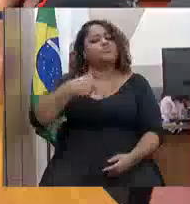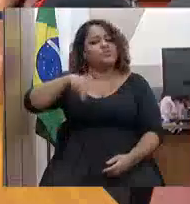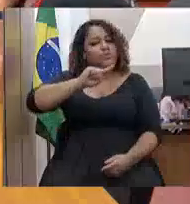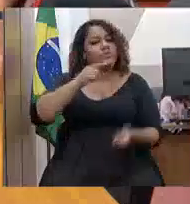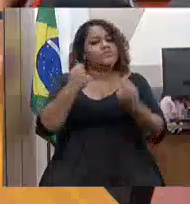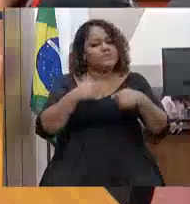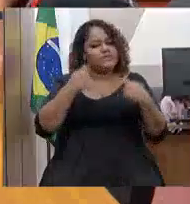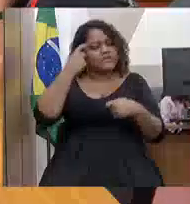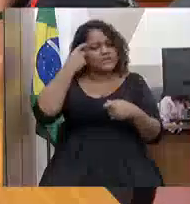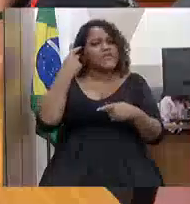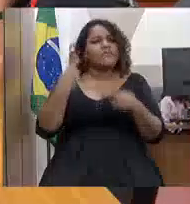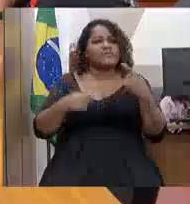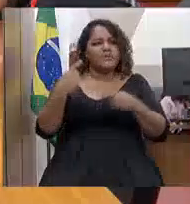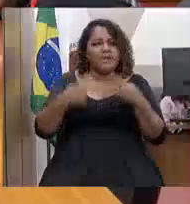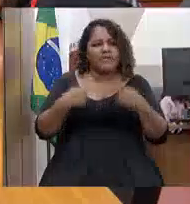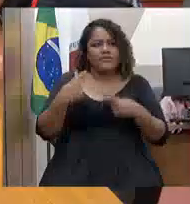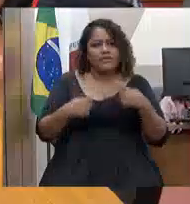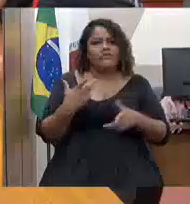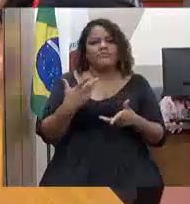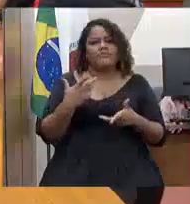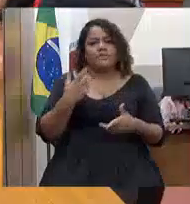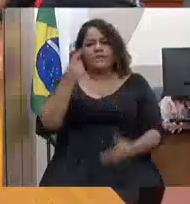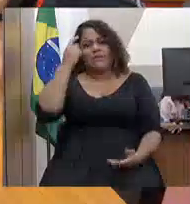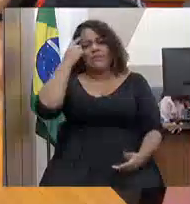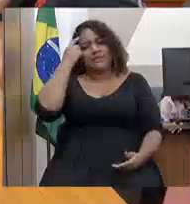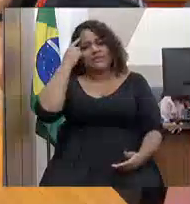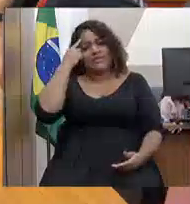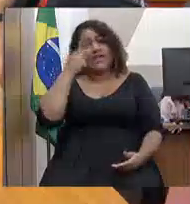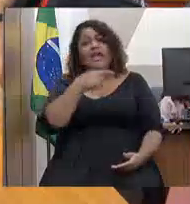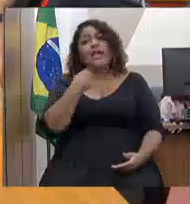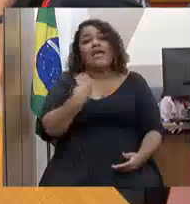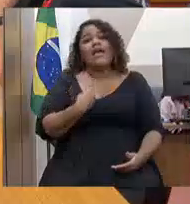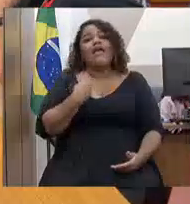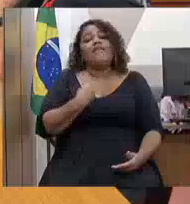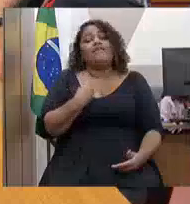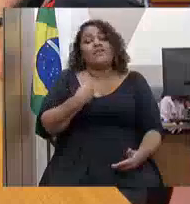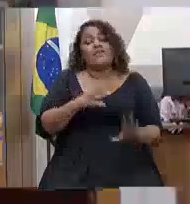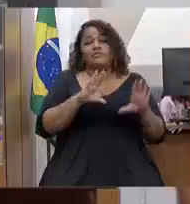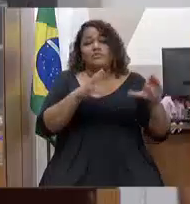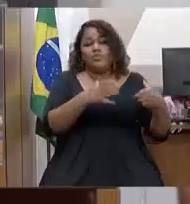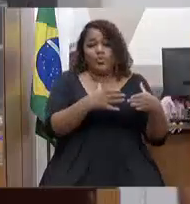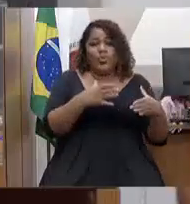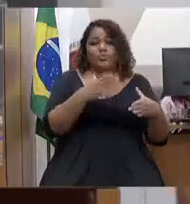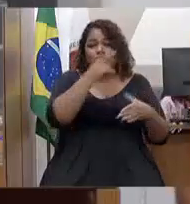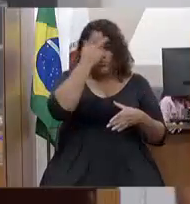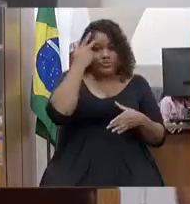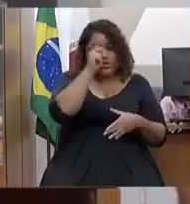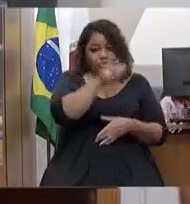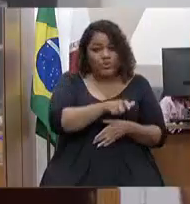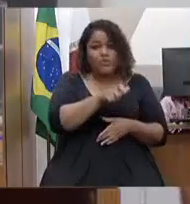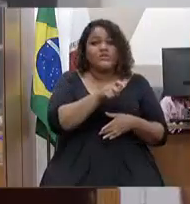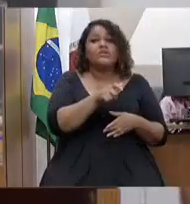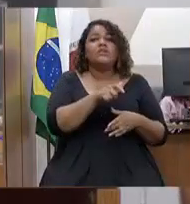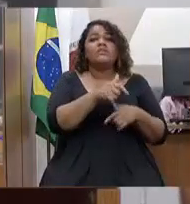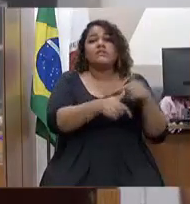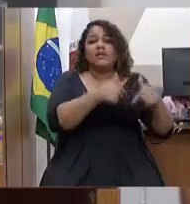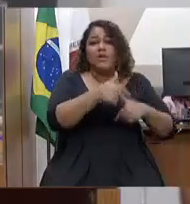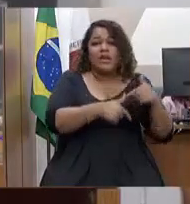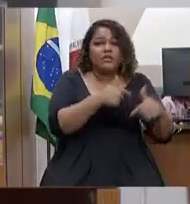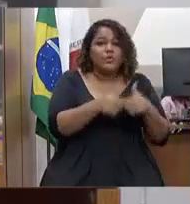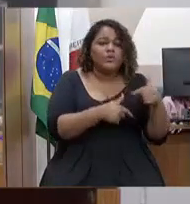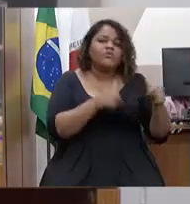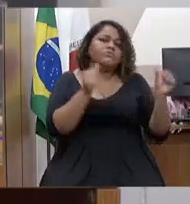tem que debater né A vida da classe trabalhadora a cada dia que passa tá pior a cada ano que nós fazemos um 28